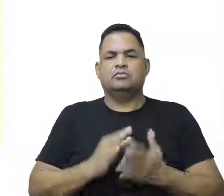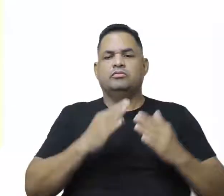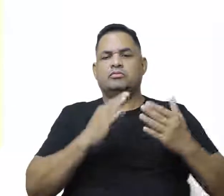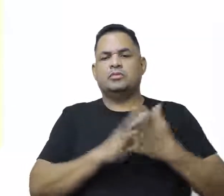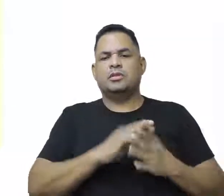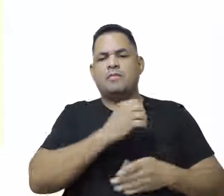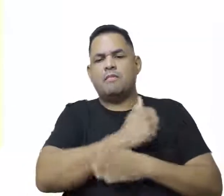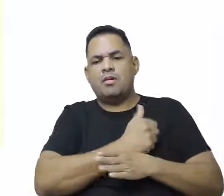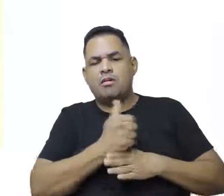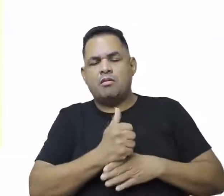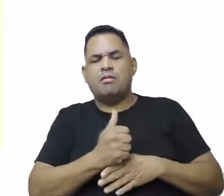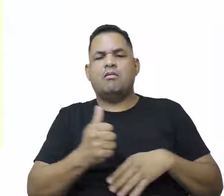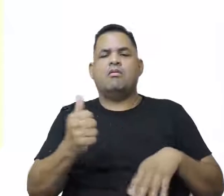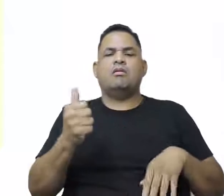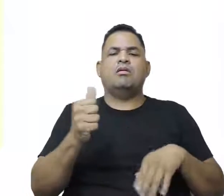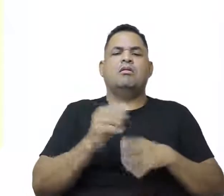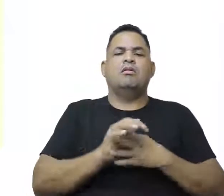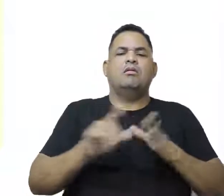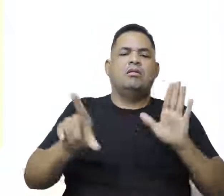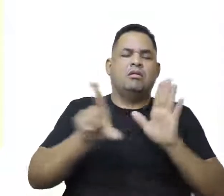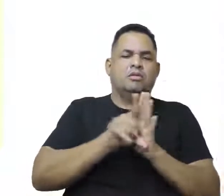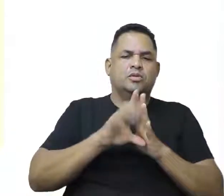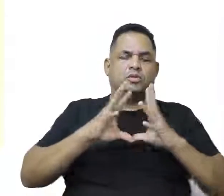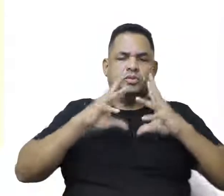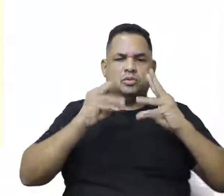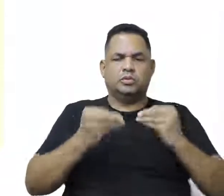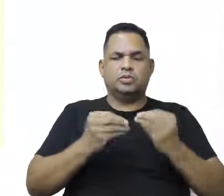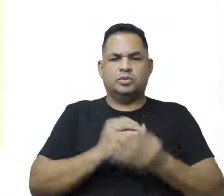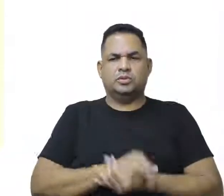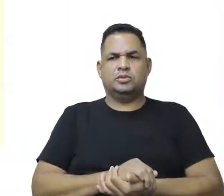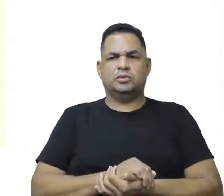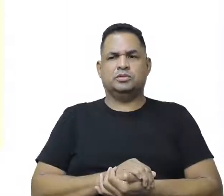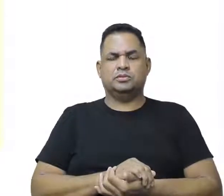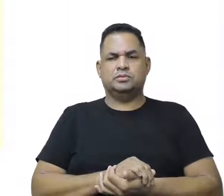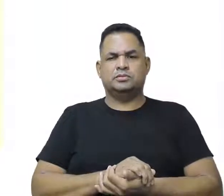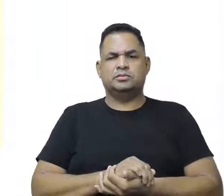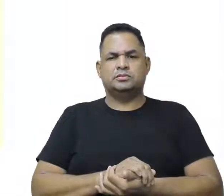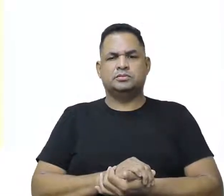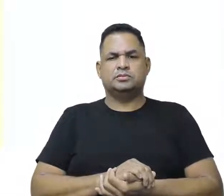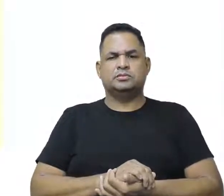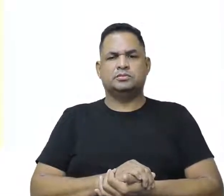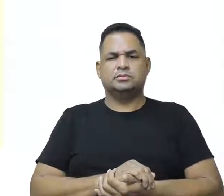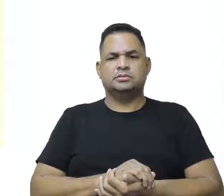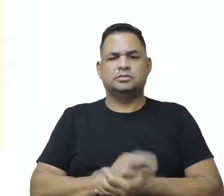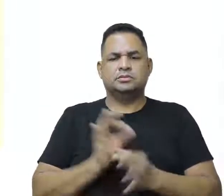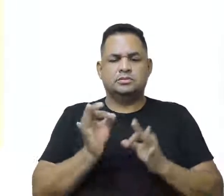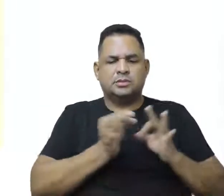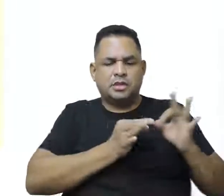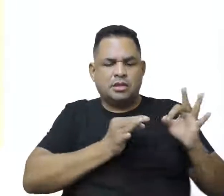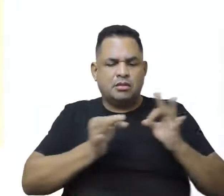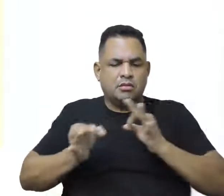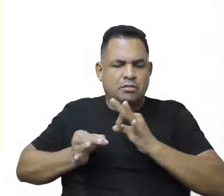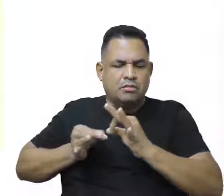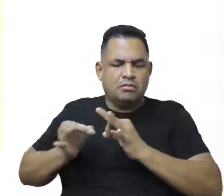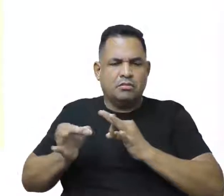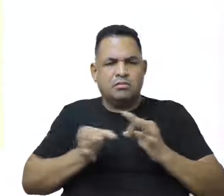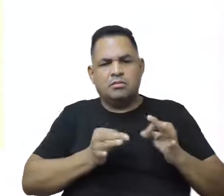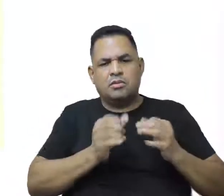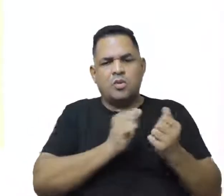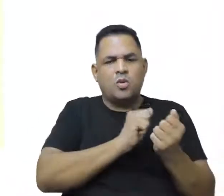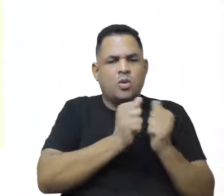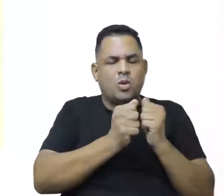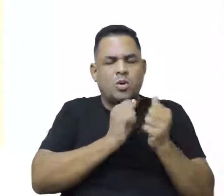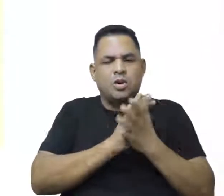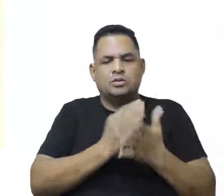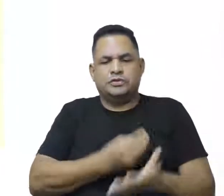Moral, legislacional, enfim, tudo, né? Ela vai moldando aí essa nossa vida social,